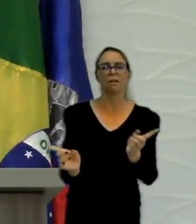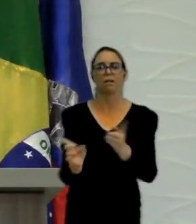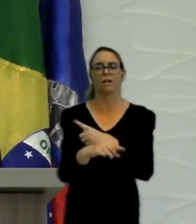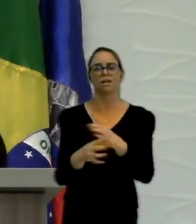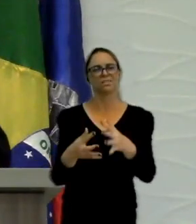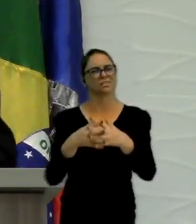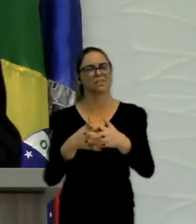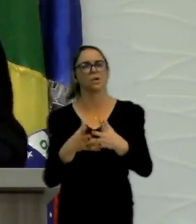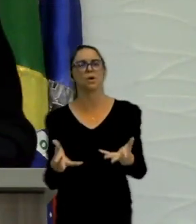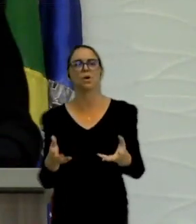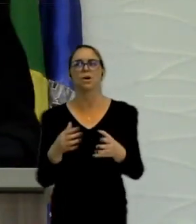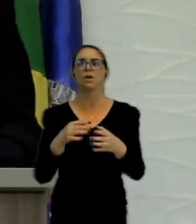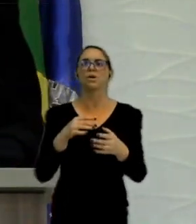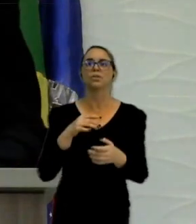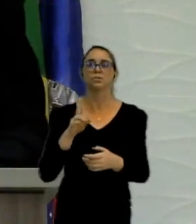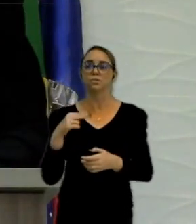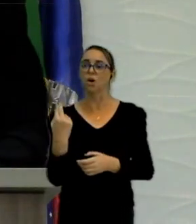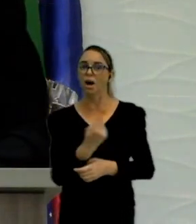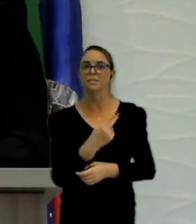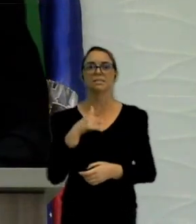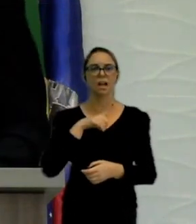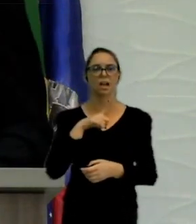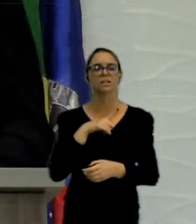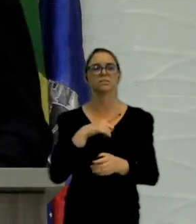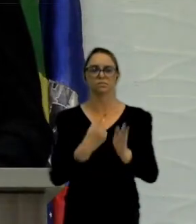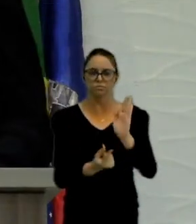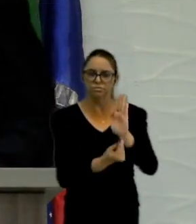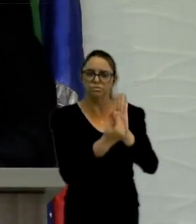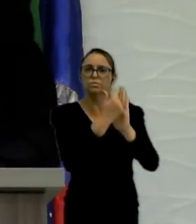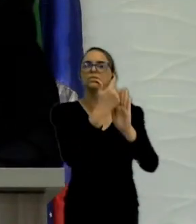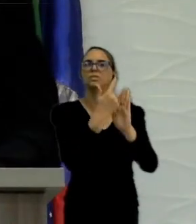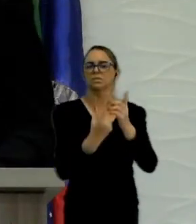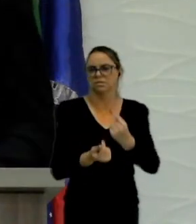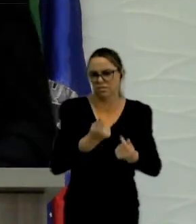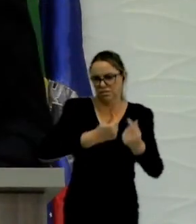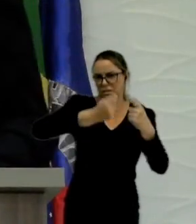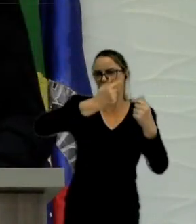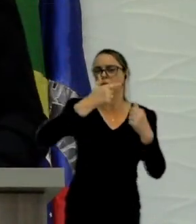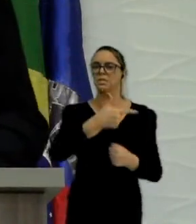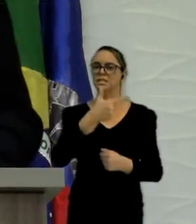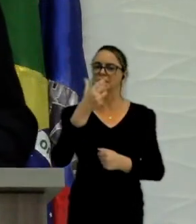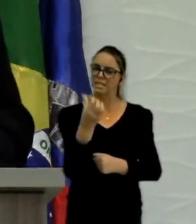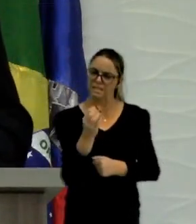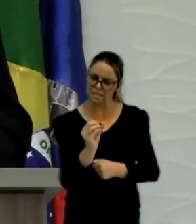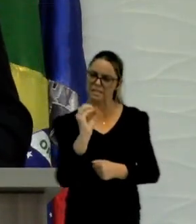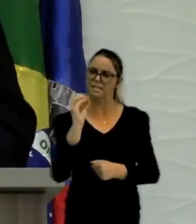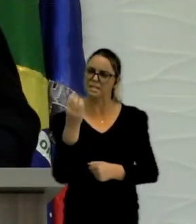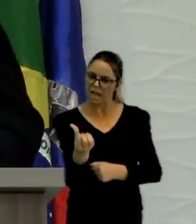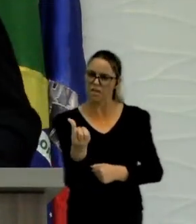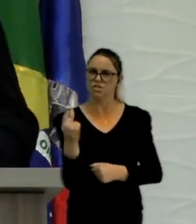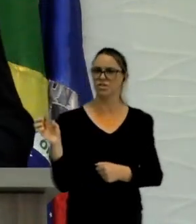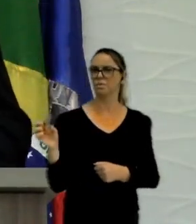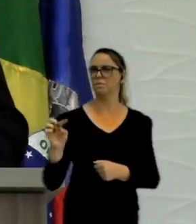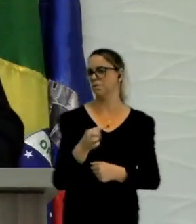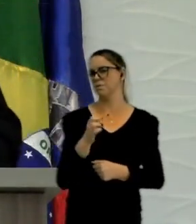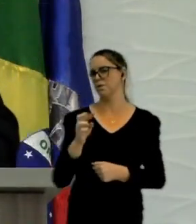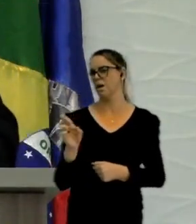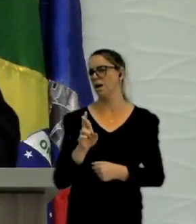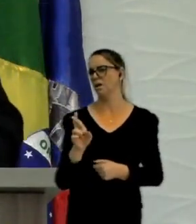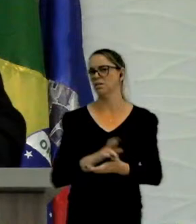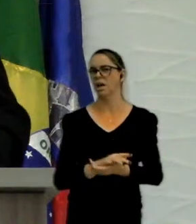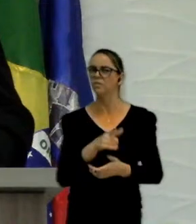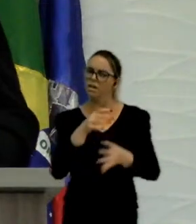homem. Nós temos um orçamento de 206 milhões de reais para vocês abastecer o povo da zona rural. Deixe de